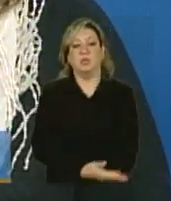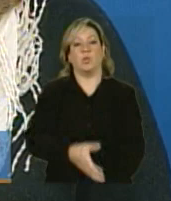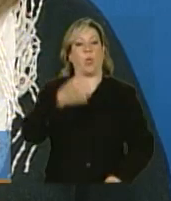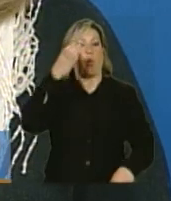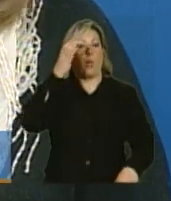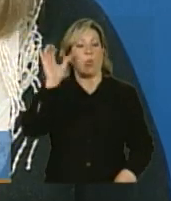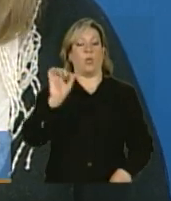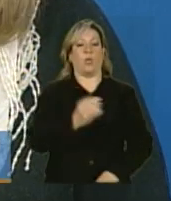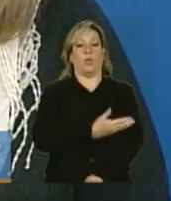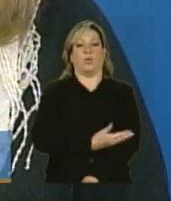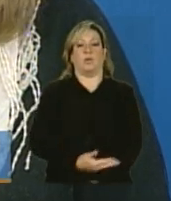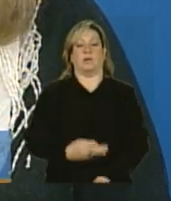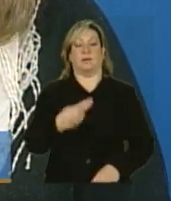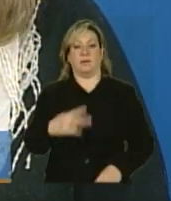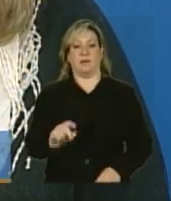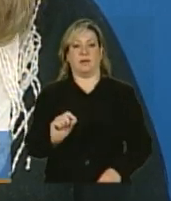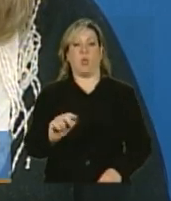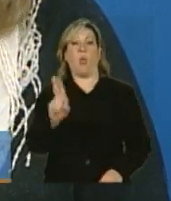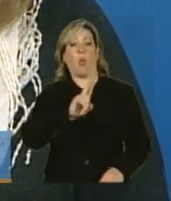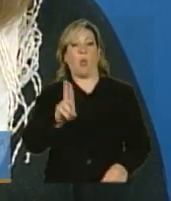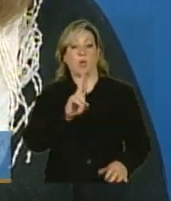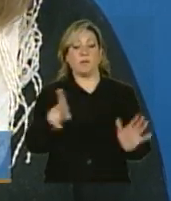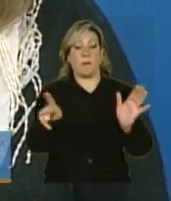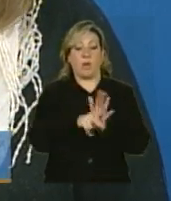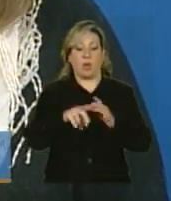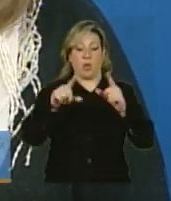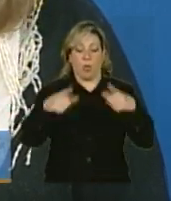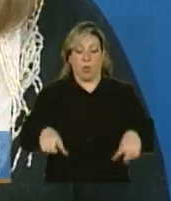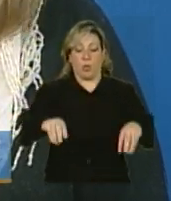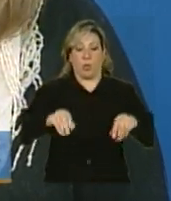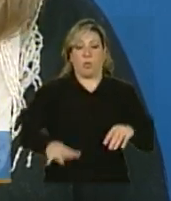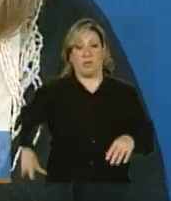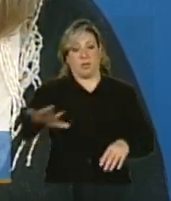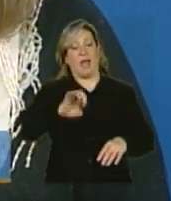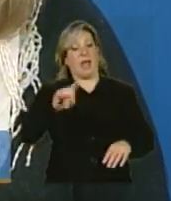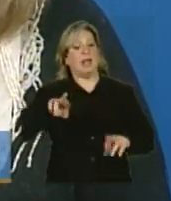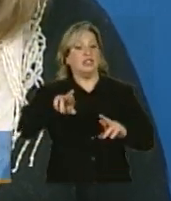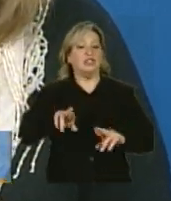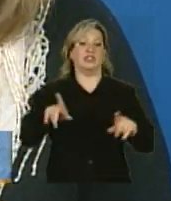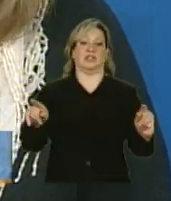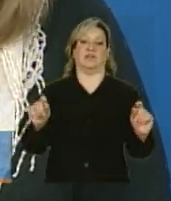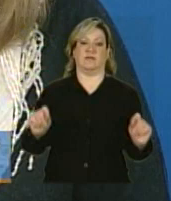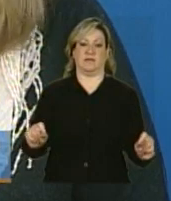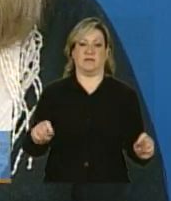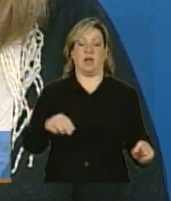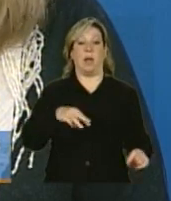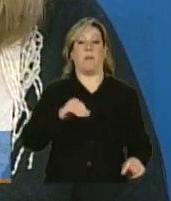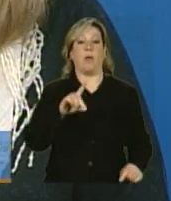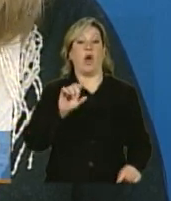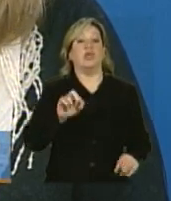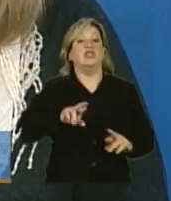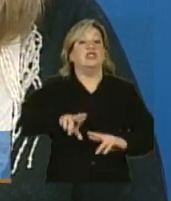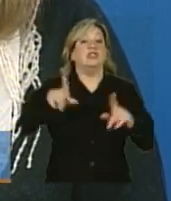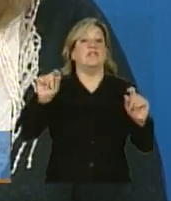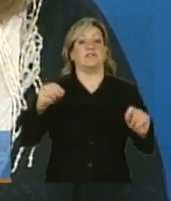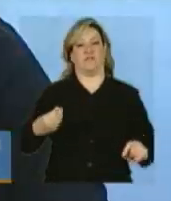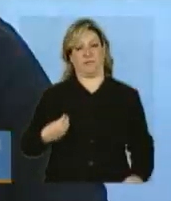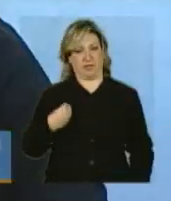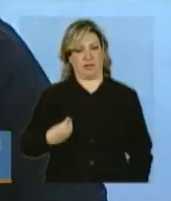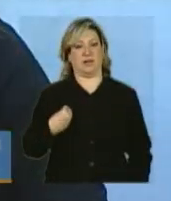um uso específico de um território. Então, é diferente, é um modo diferente de viver,